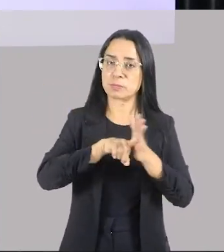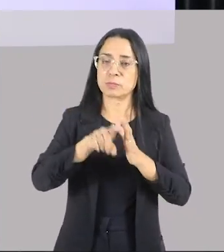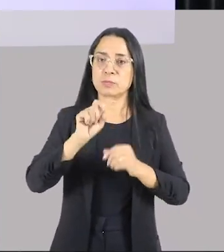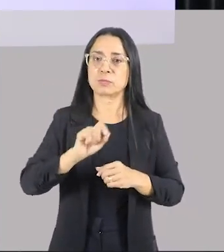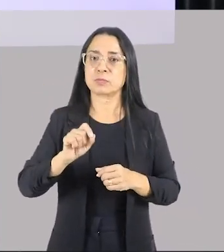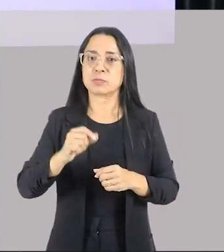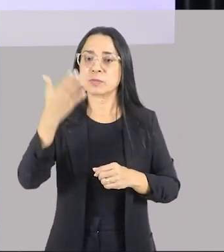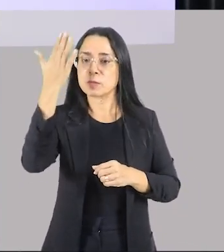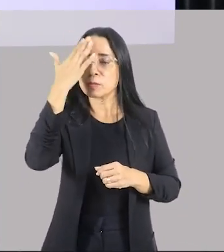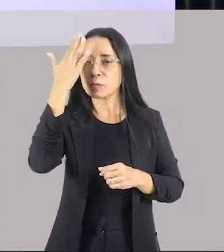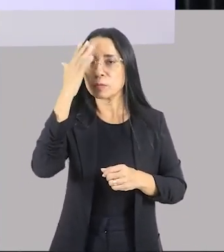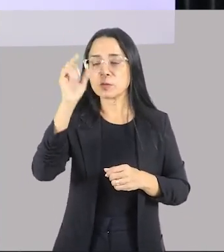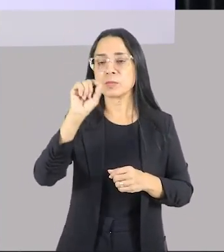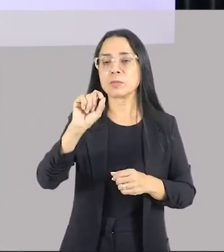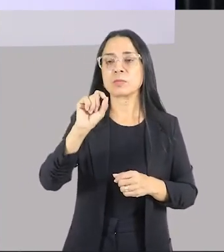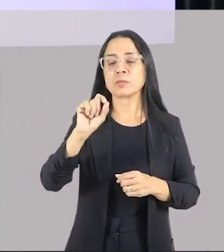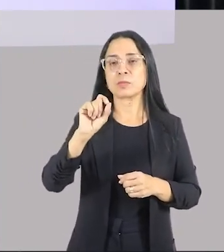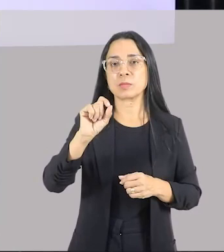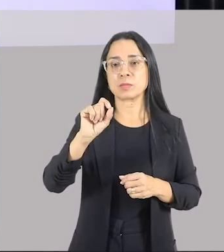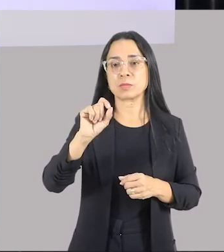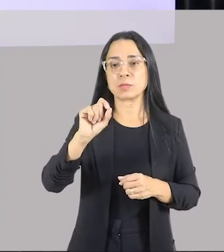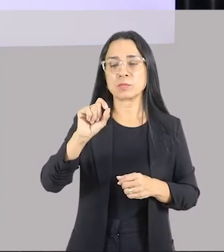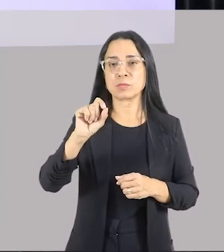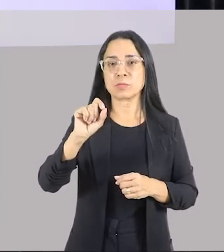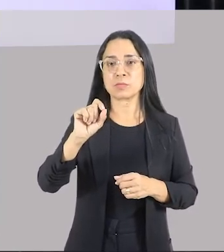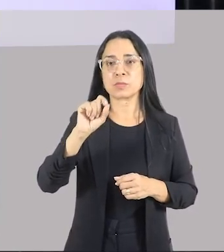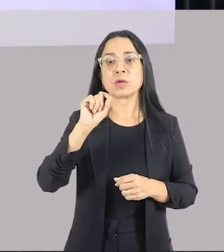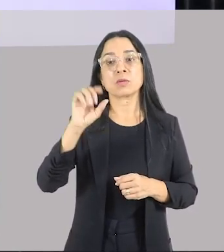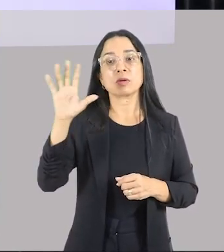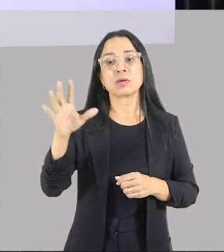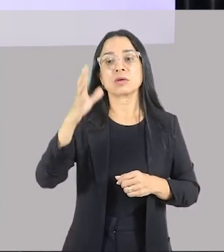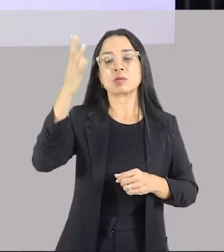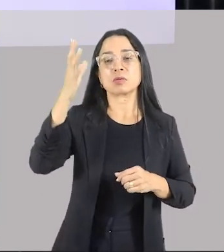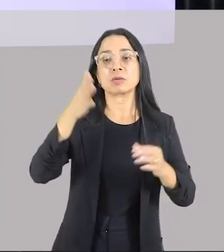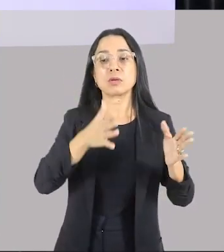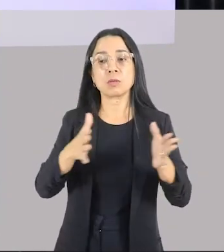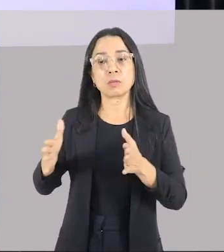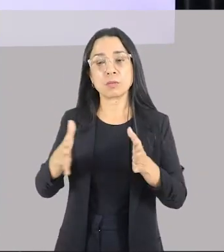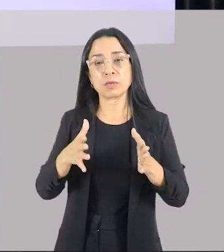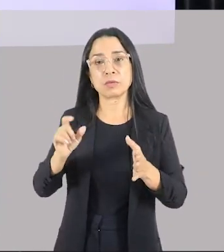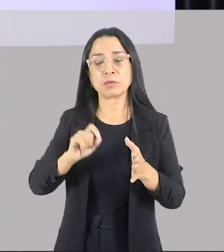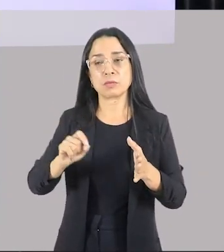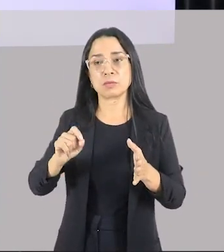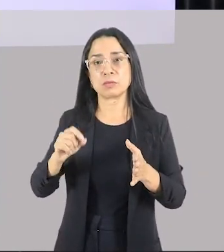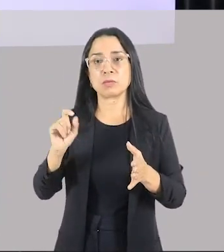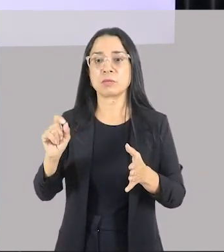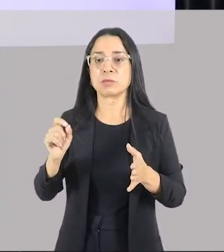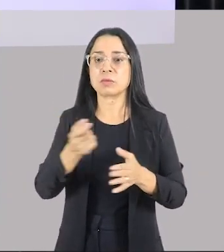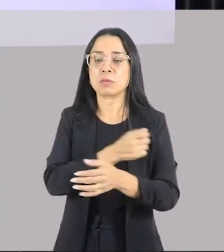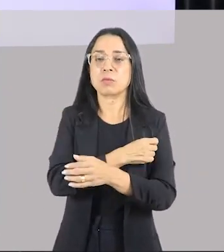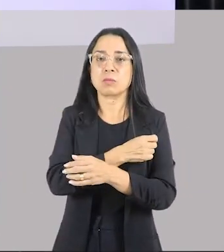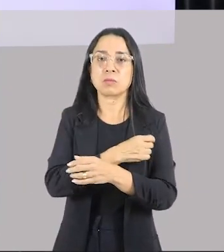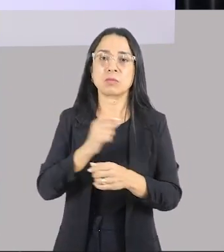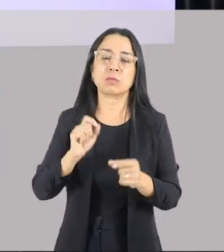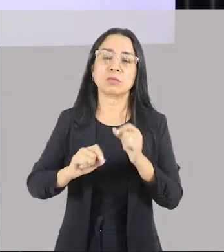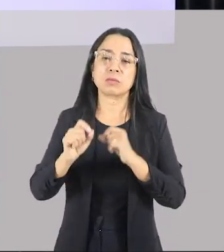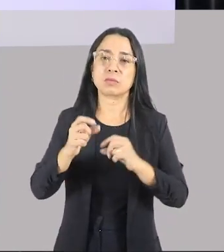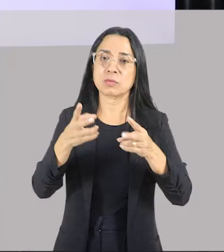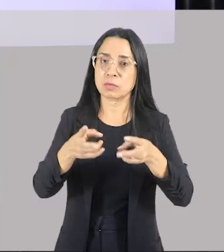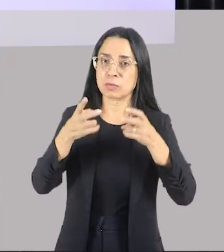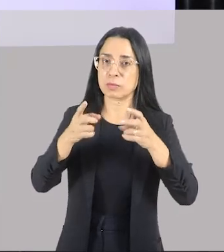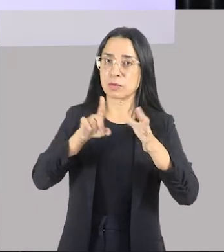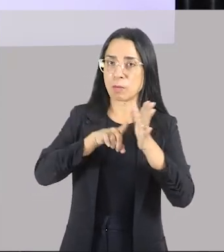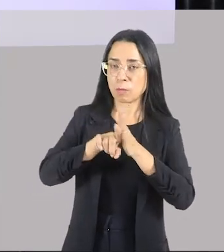de compreender, né, o que é que aconteceu naquele período. Então, geralmente, quando o aluno vem, observa uma